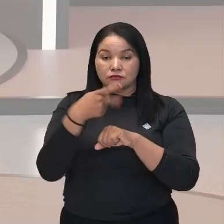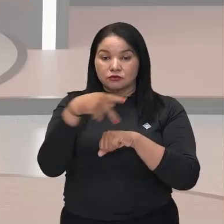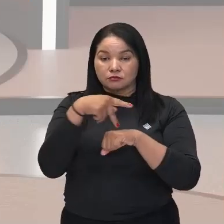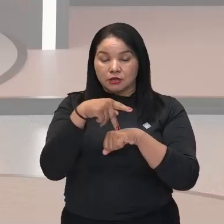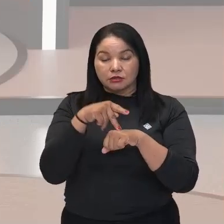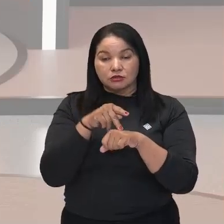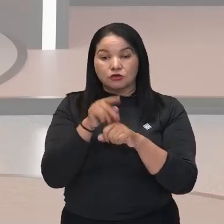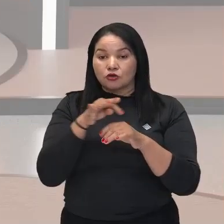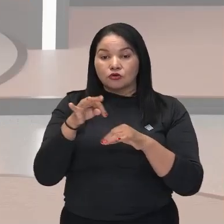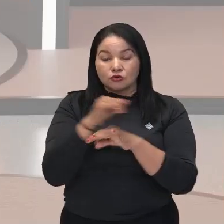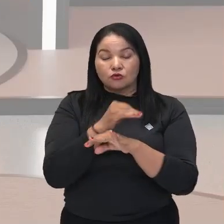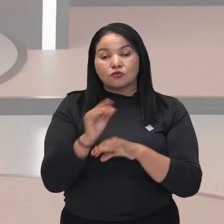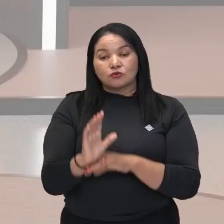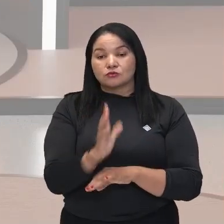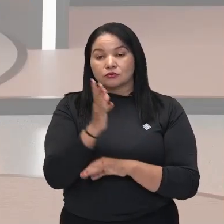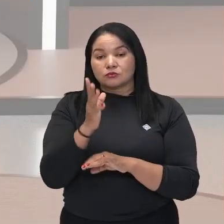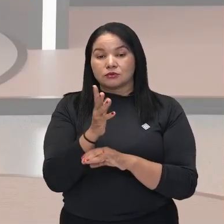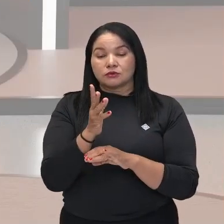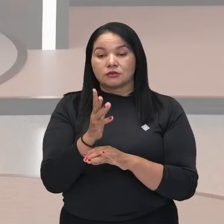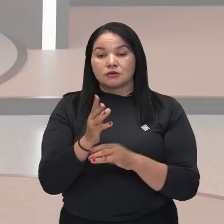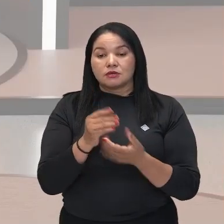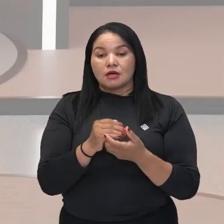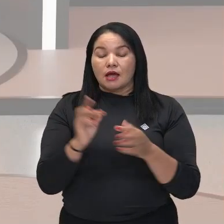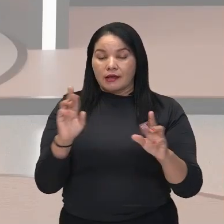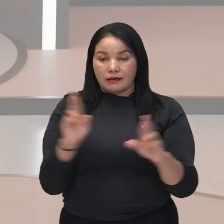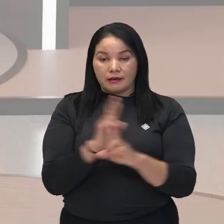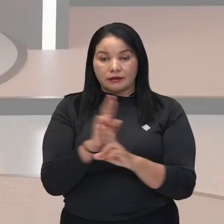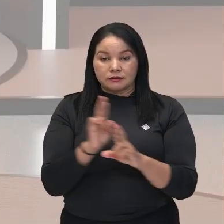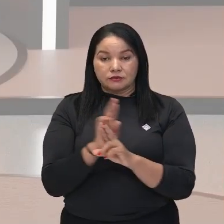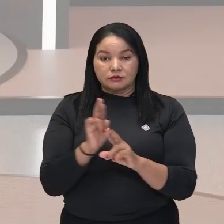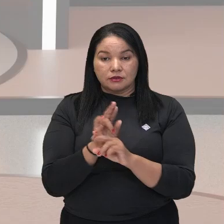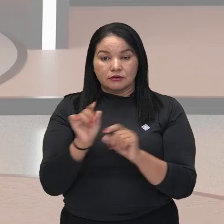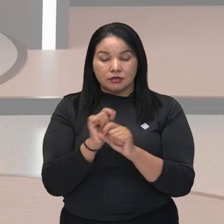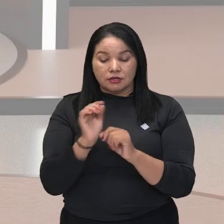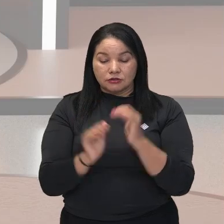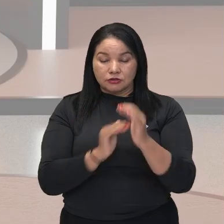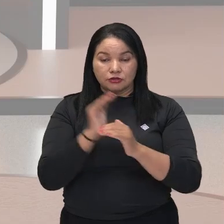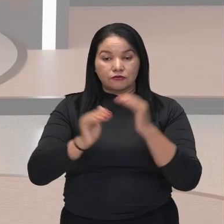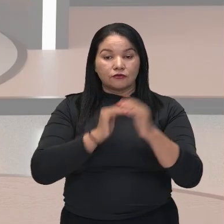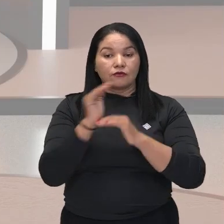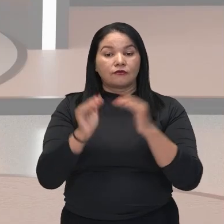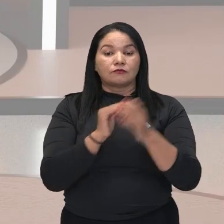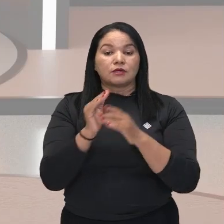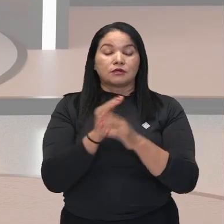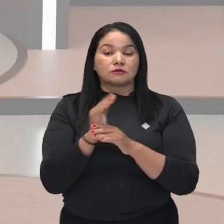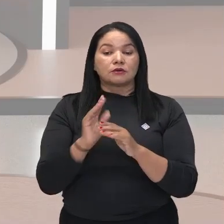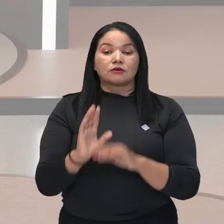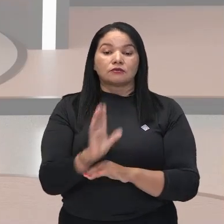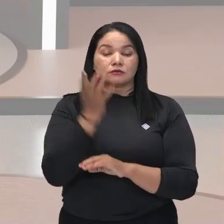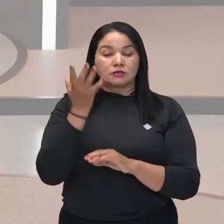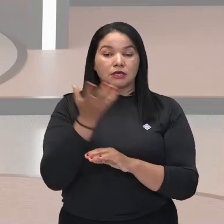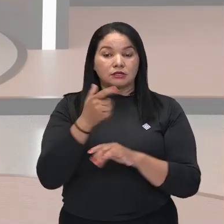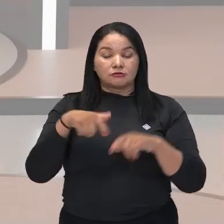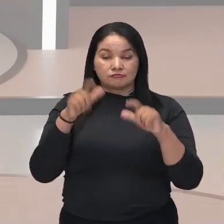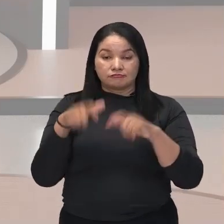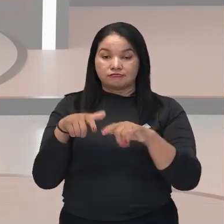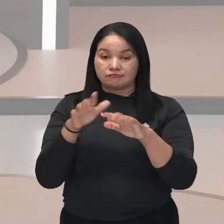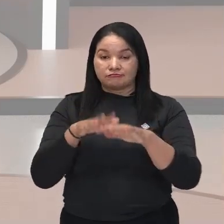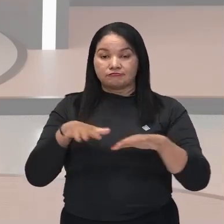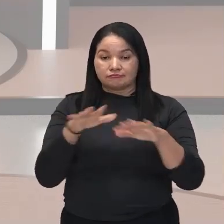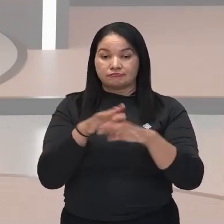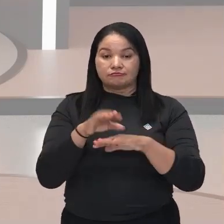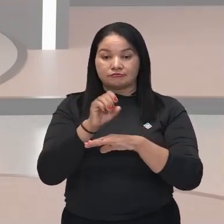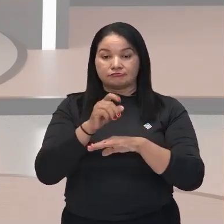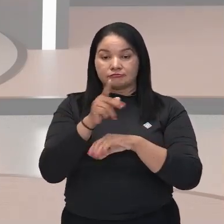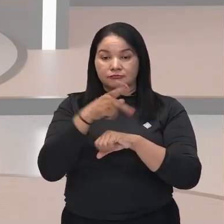tudo isso vai relacionar, né, esse desenvolvimento que acaba realmente ocorrendo nessa região. E como é que